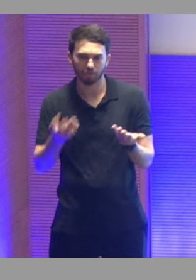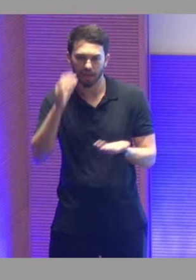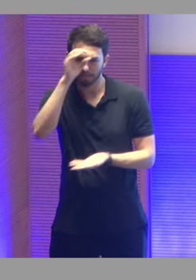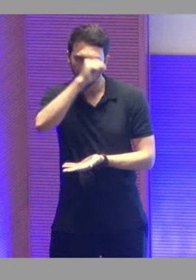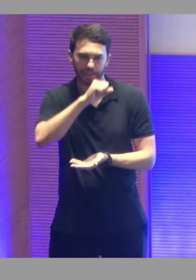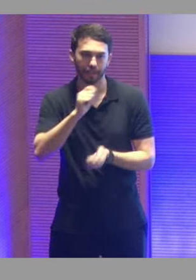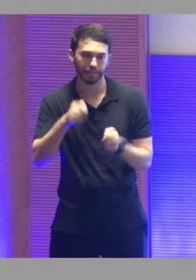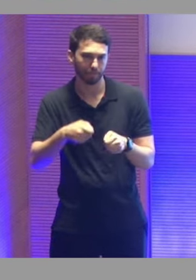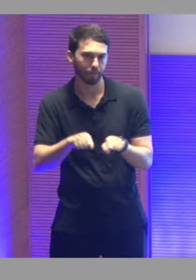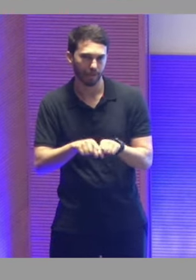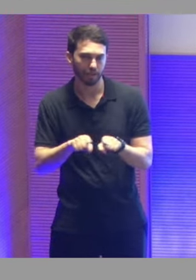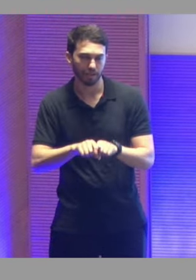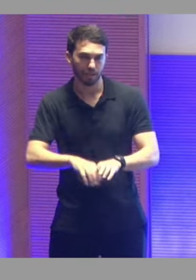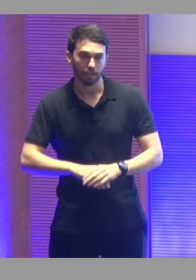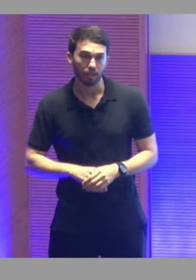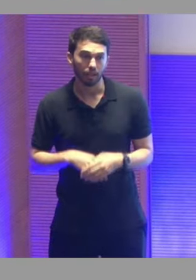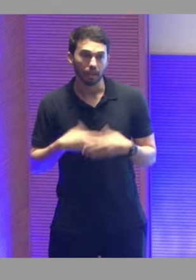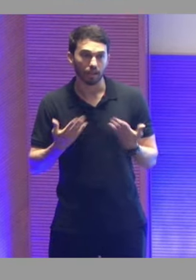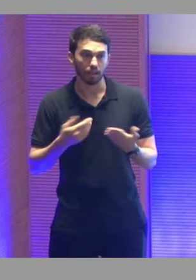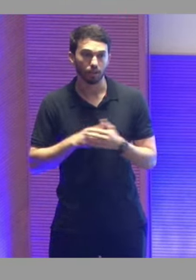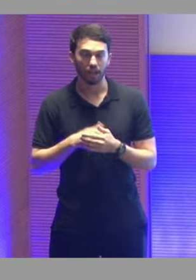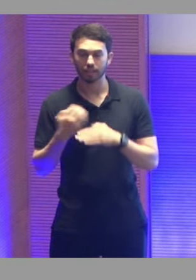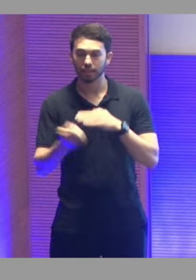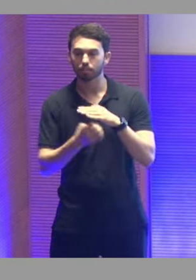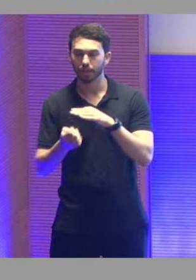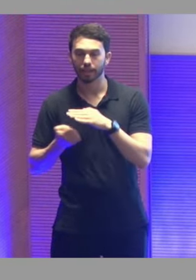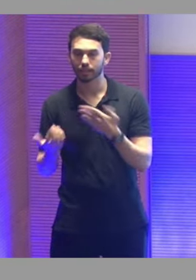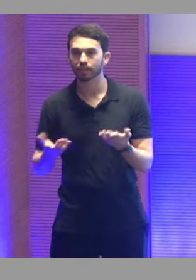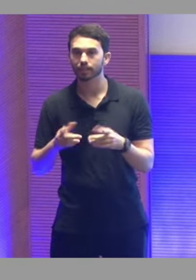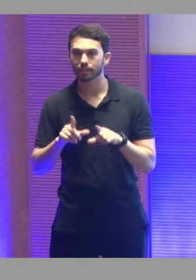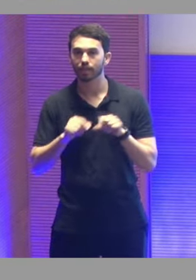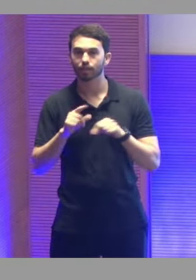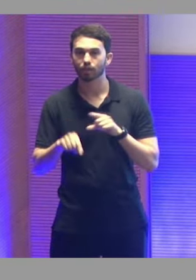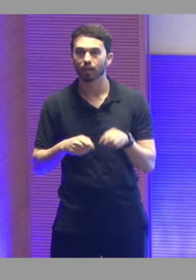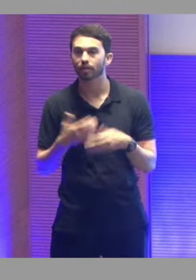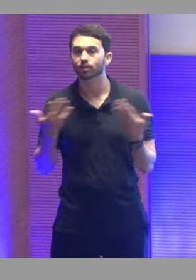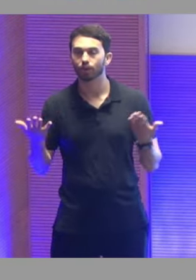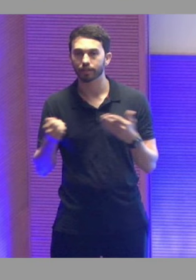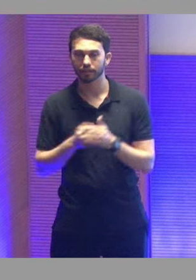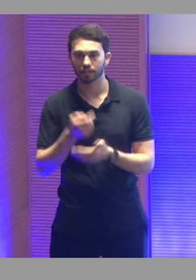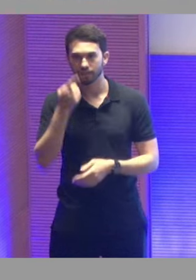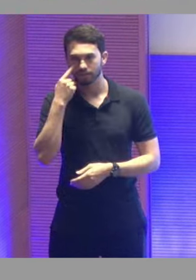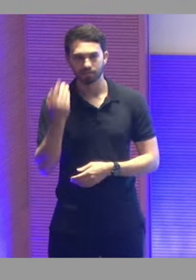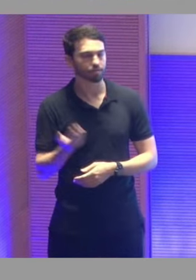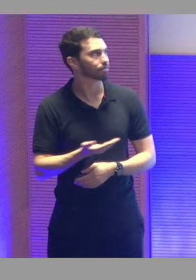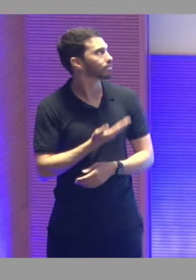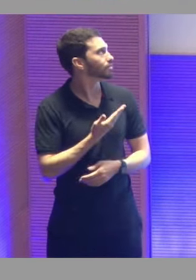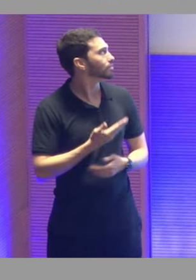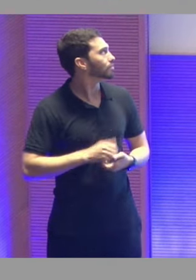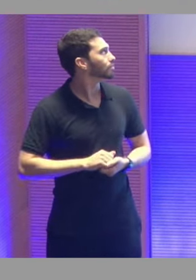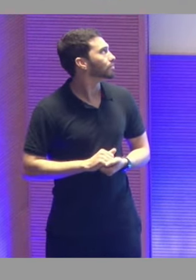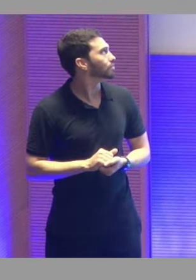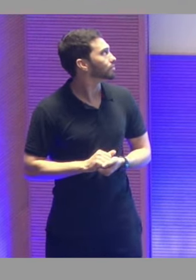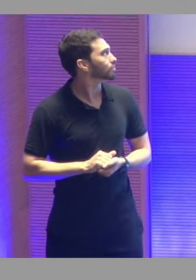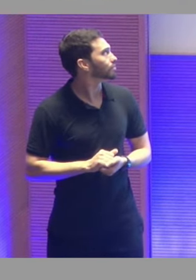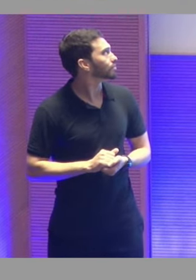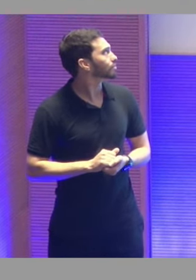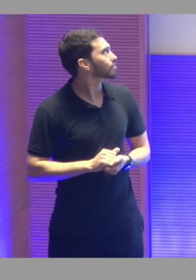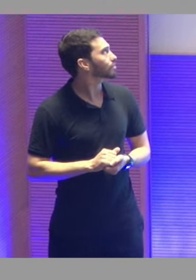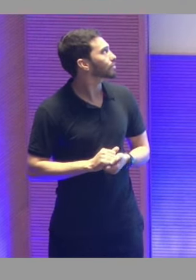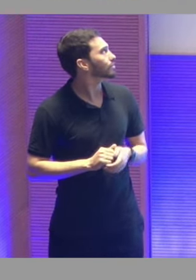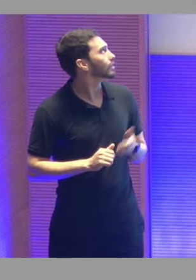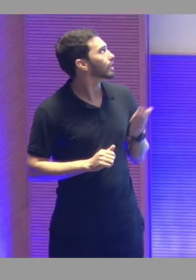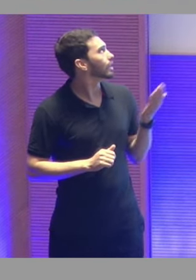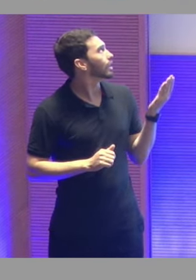aprendizado Então quais foram as organizações selecionadas Então a gente vai ter no salão nobre que comporta 150 pessoas